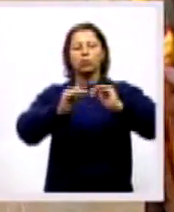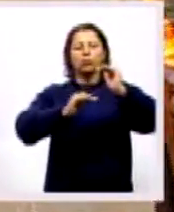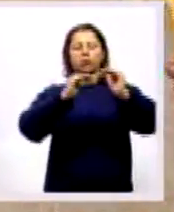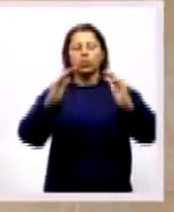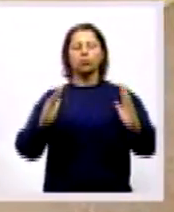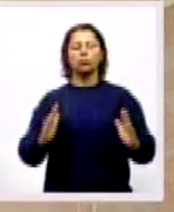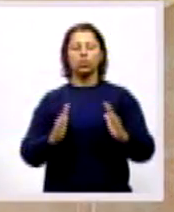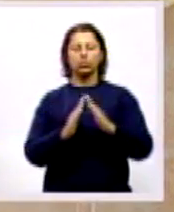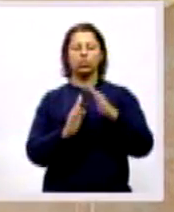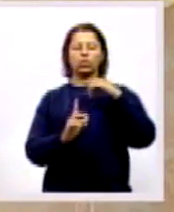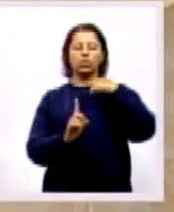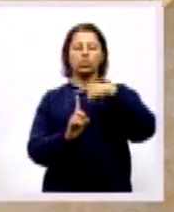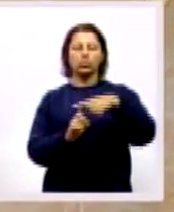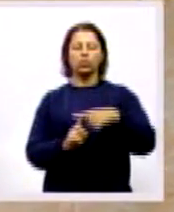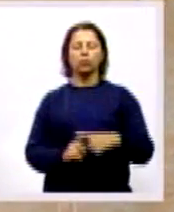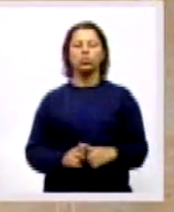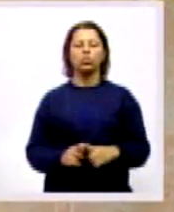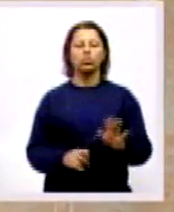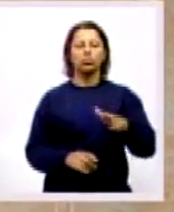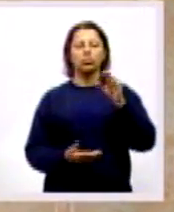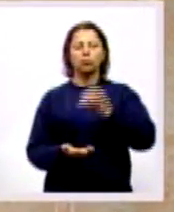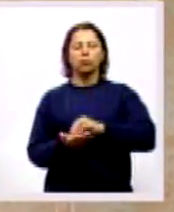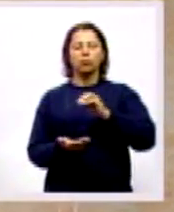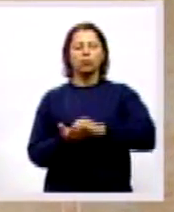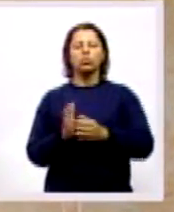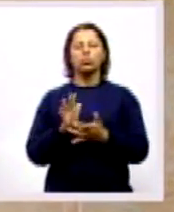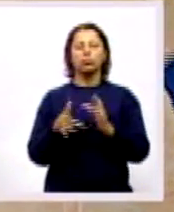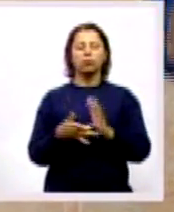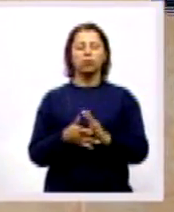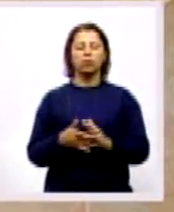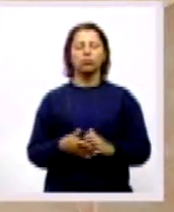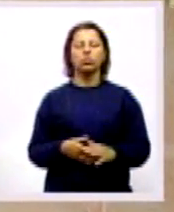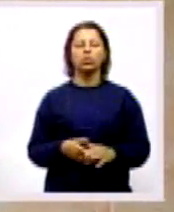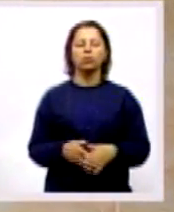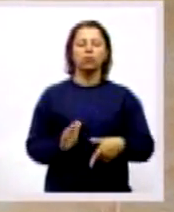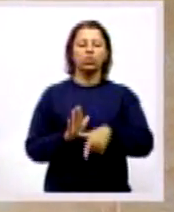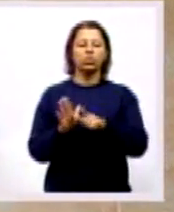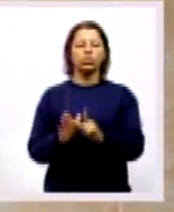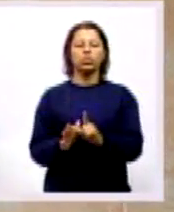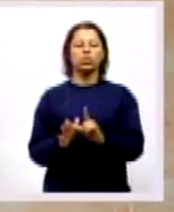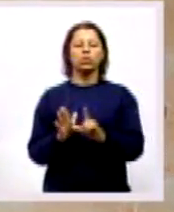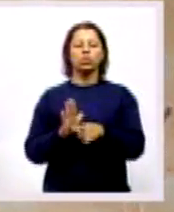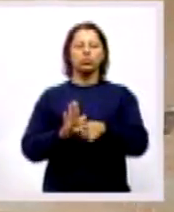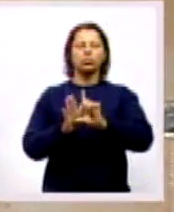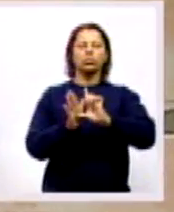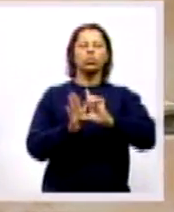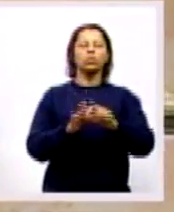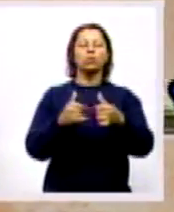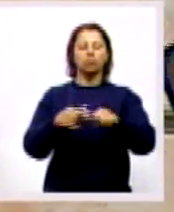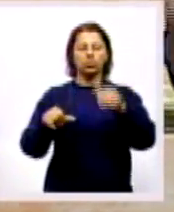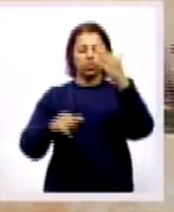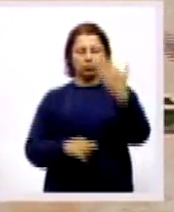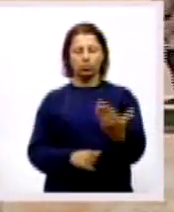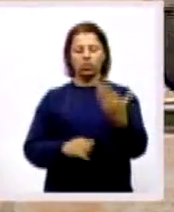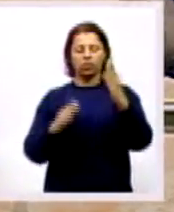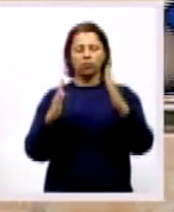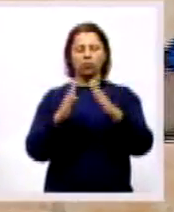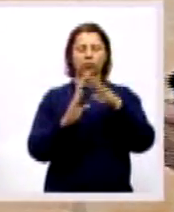igreja. Na ausência do Cristo, que até então legitimava a presença desta